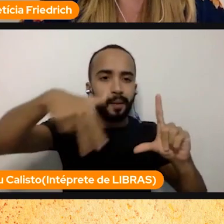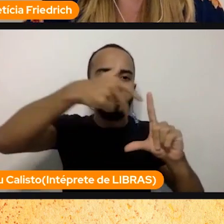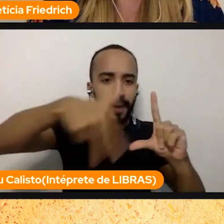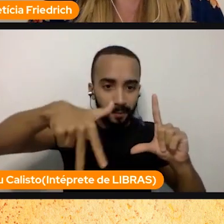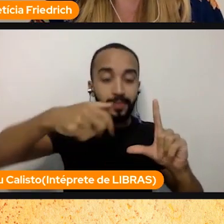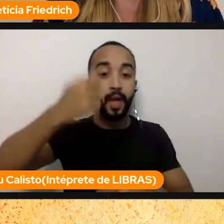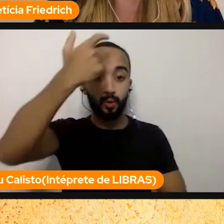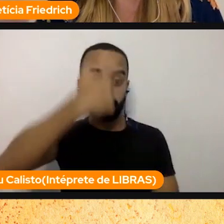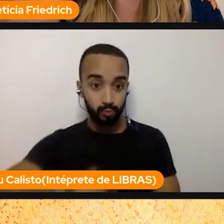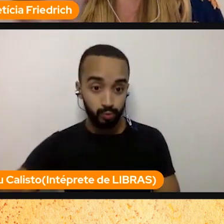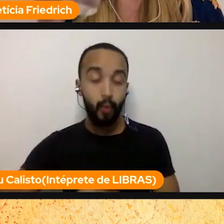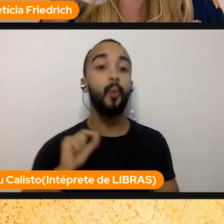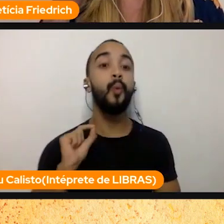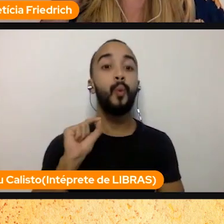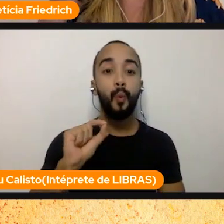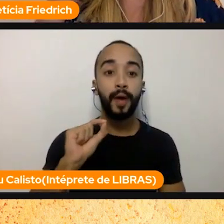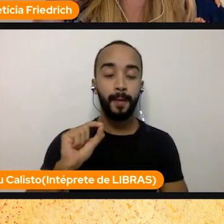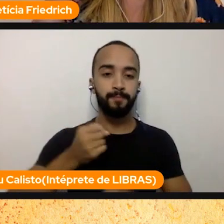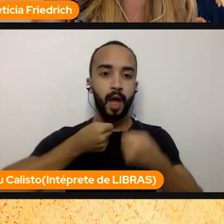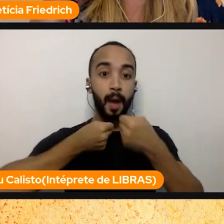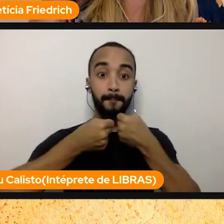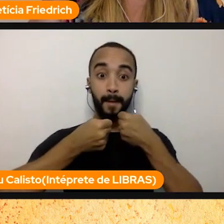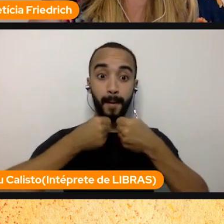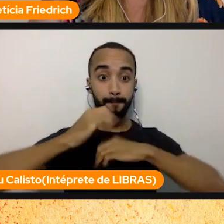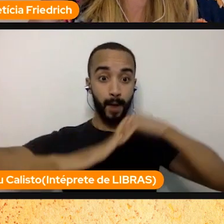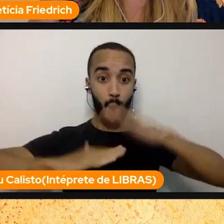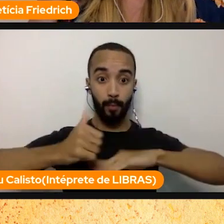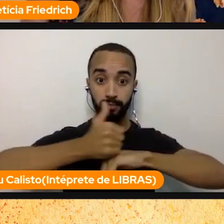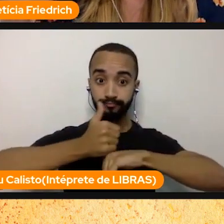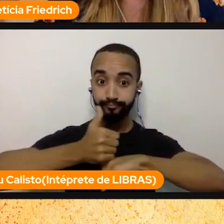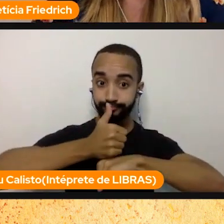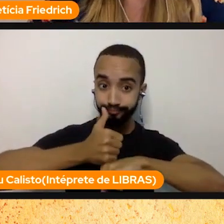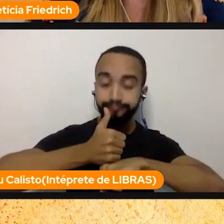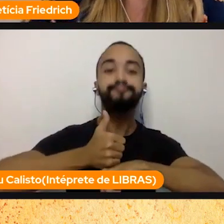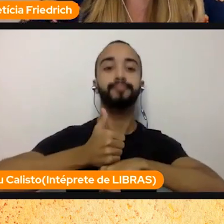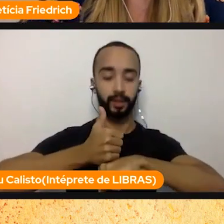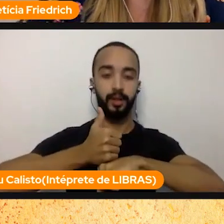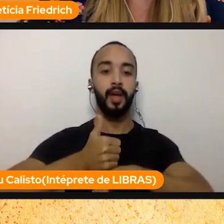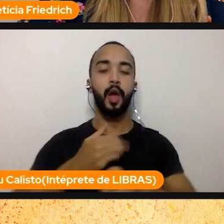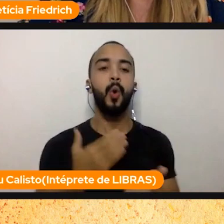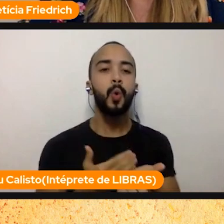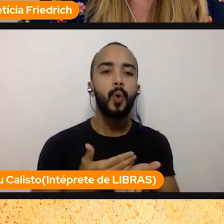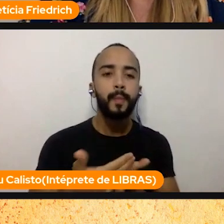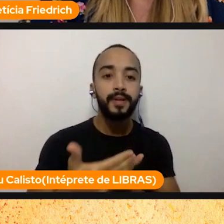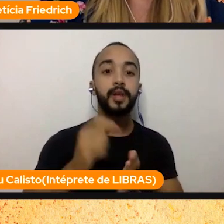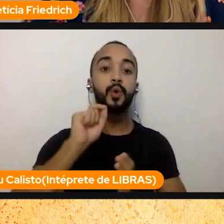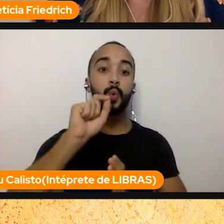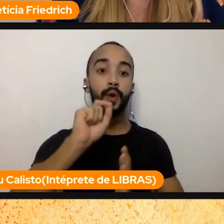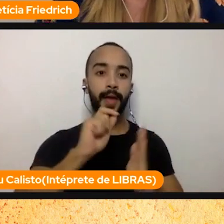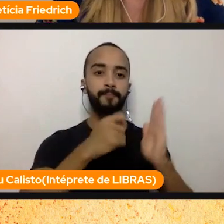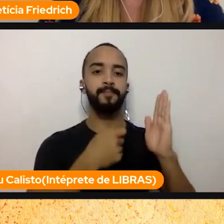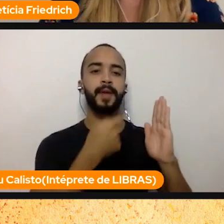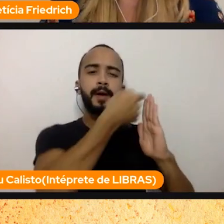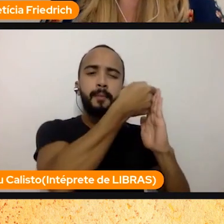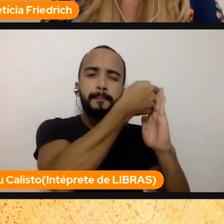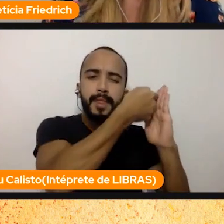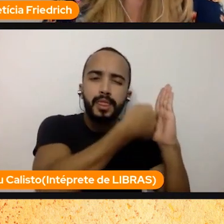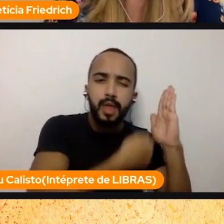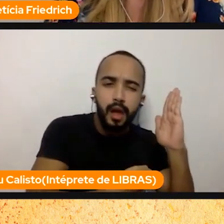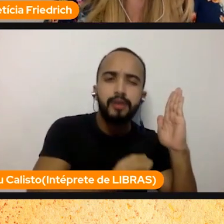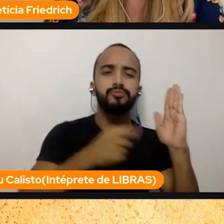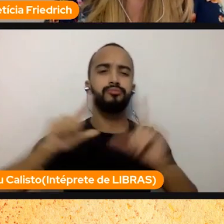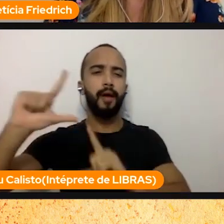jornalista de formação, né? Eu comecei trabalhando em redação de televisão, mas aí eu sempre